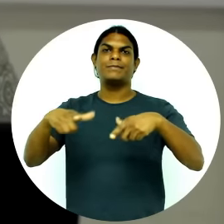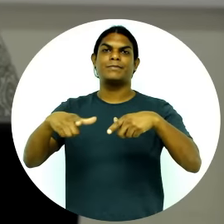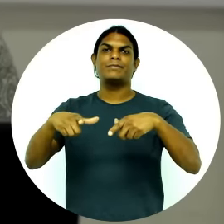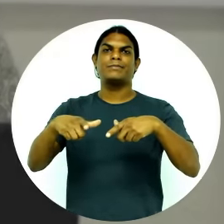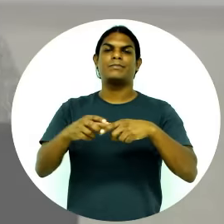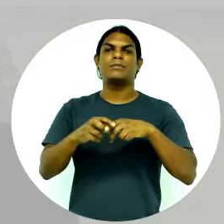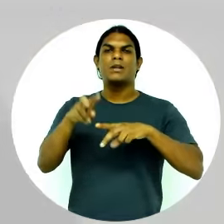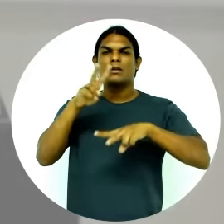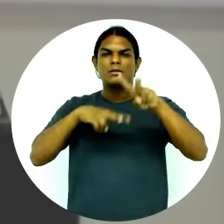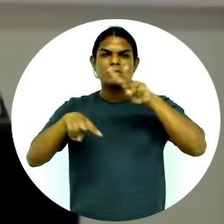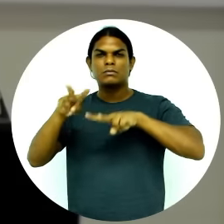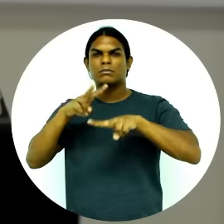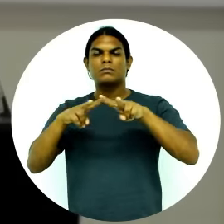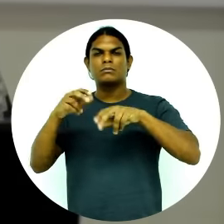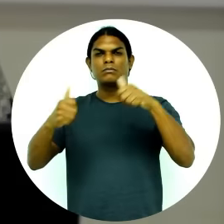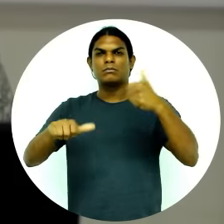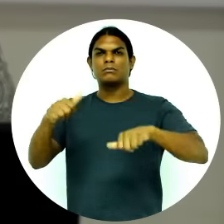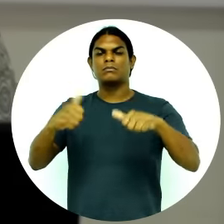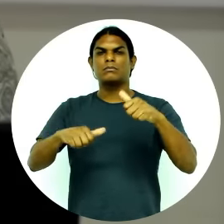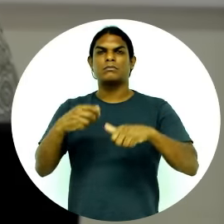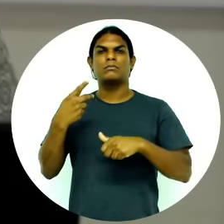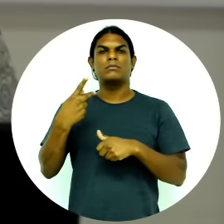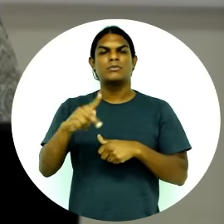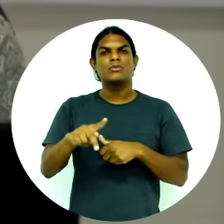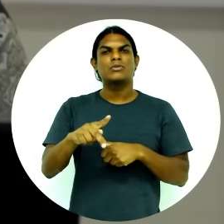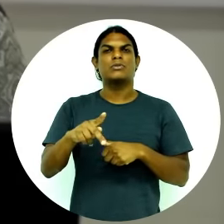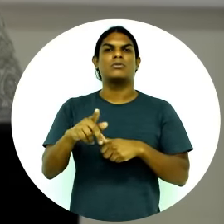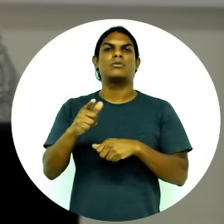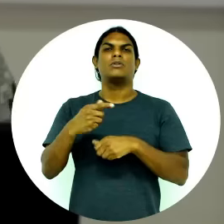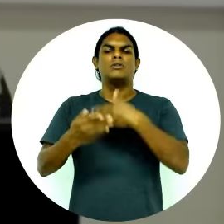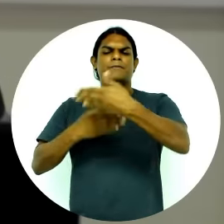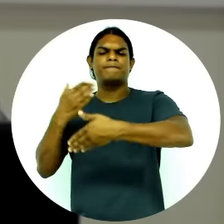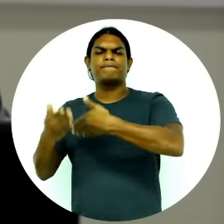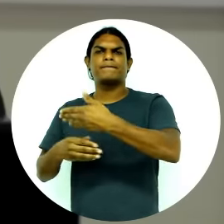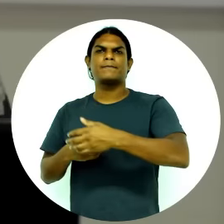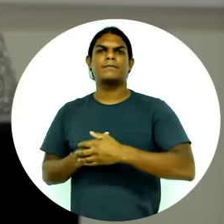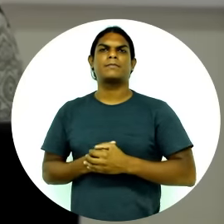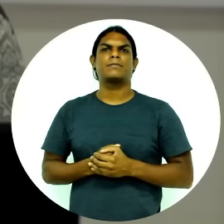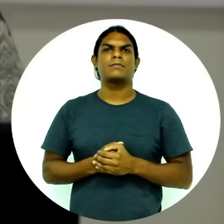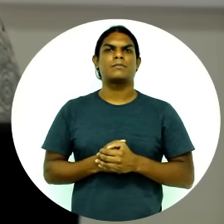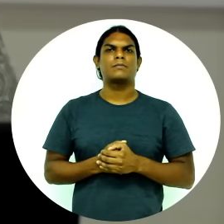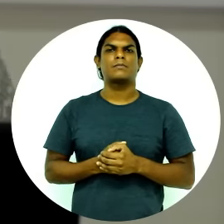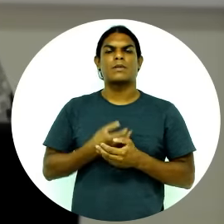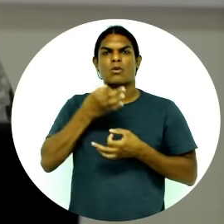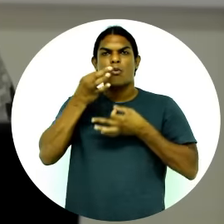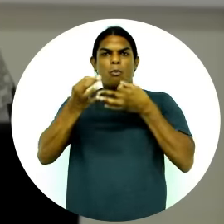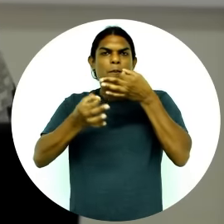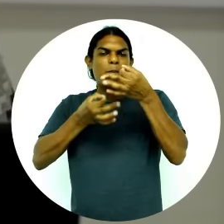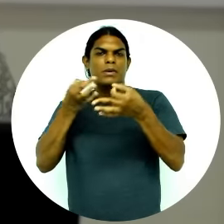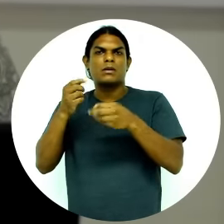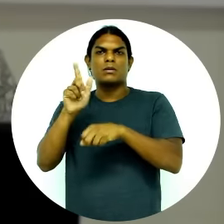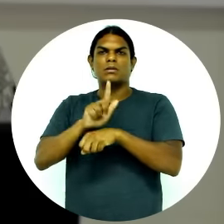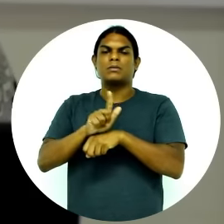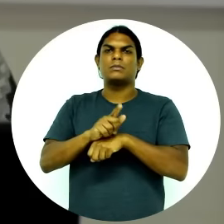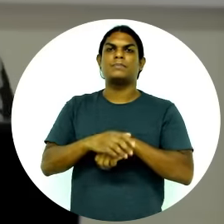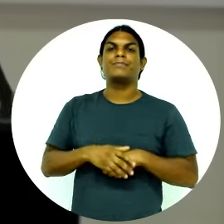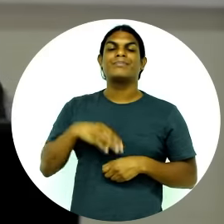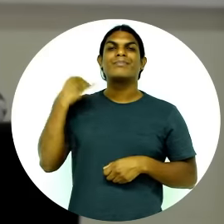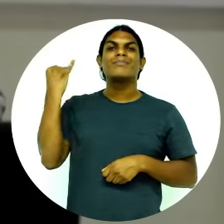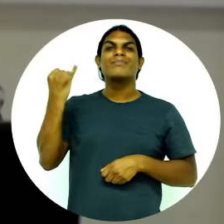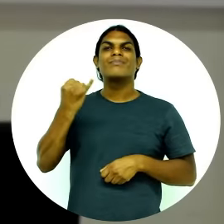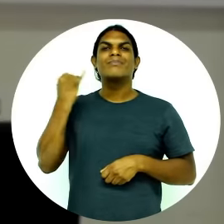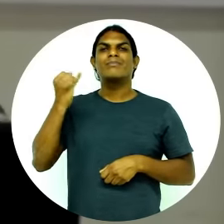o gerente. A terceira forma de avaliar é o indivíduo e o gerente. O envolvimento